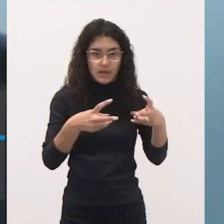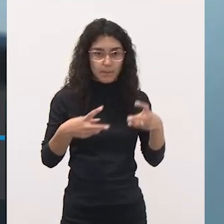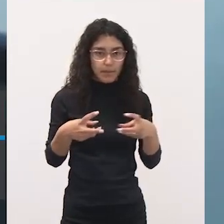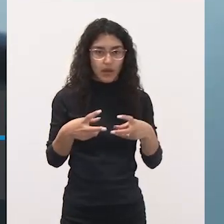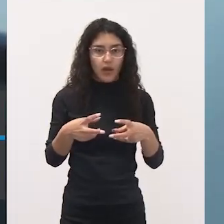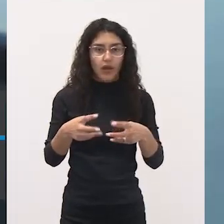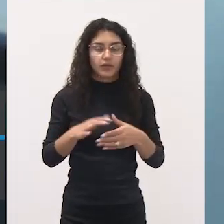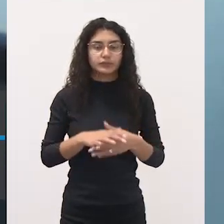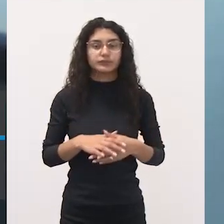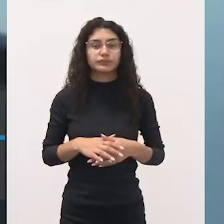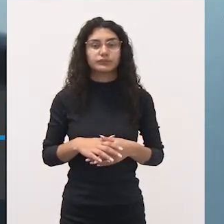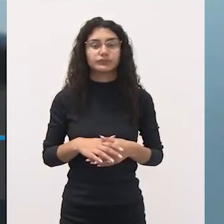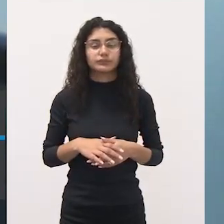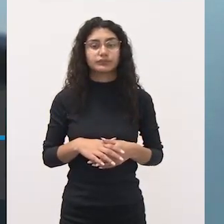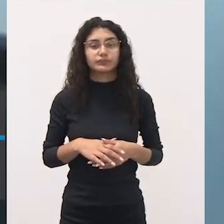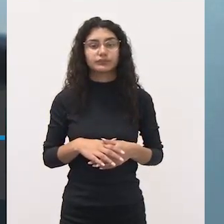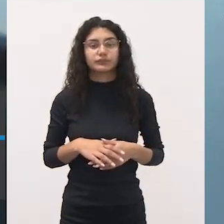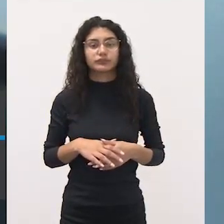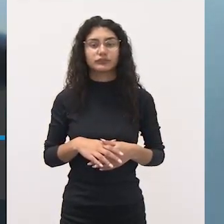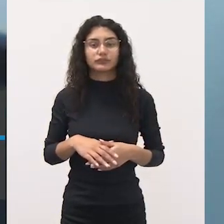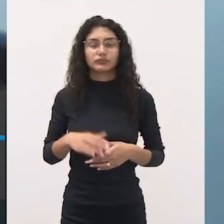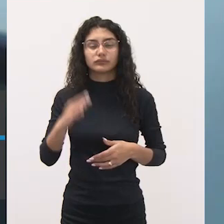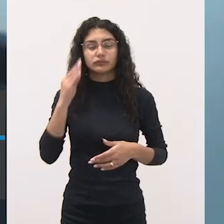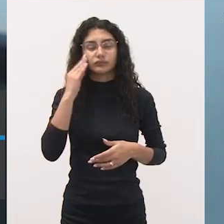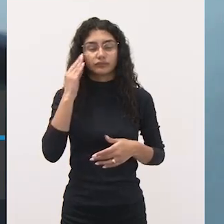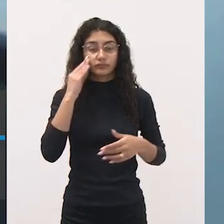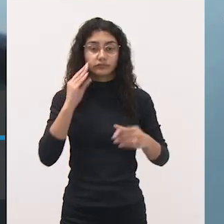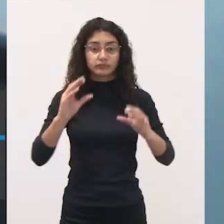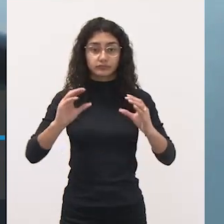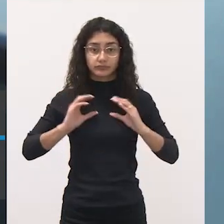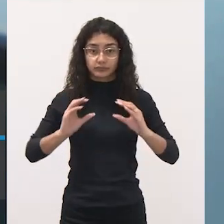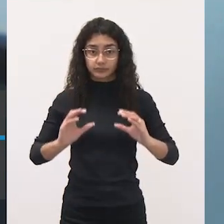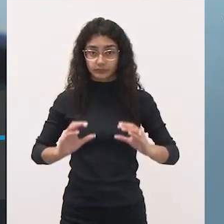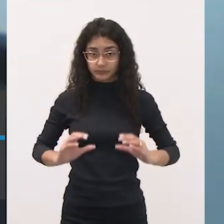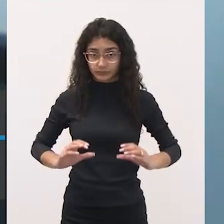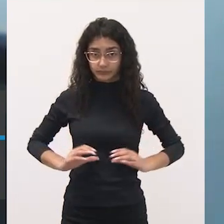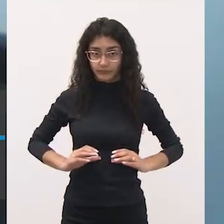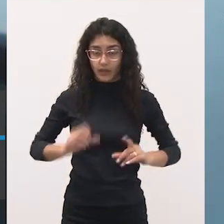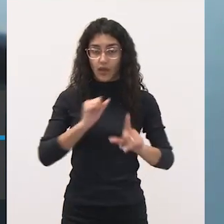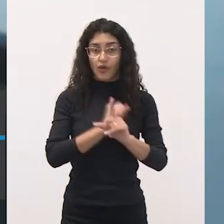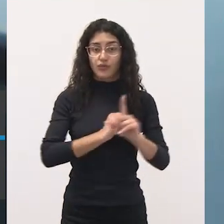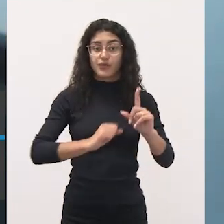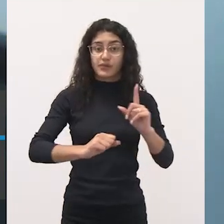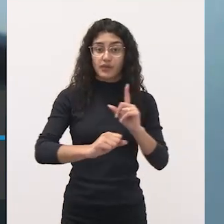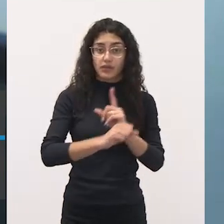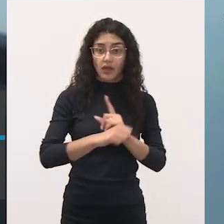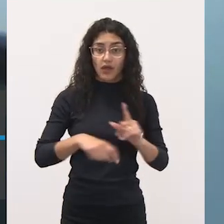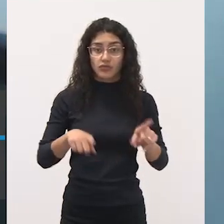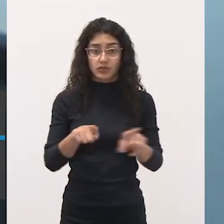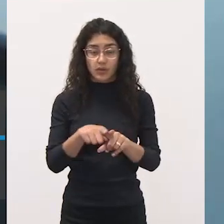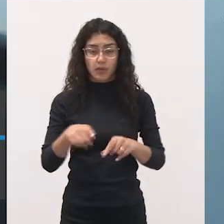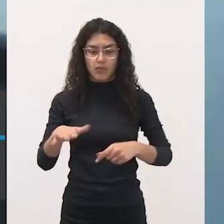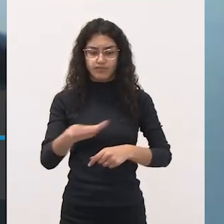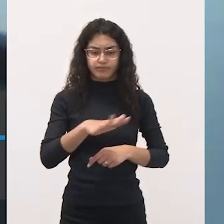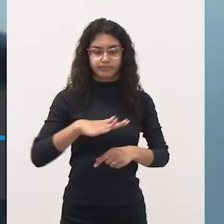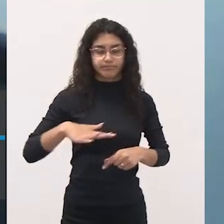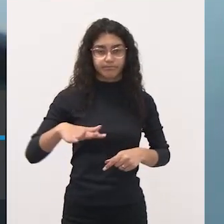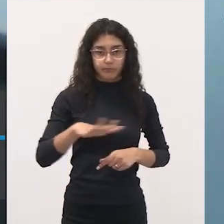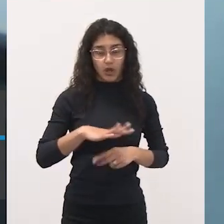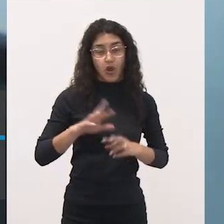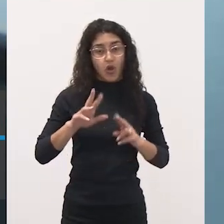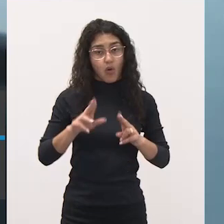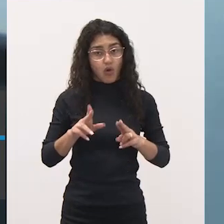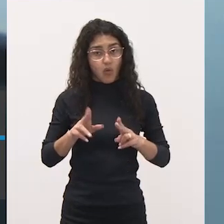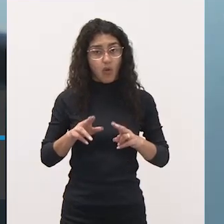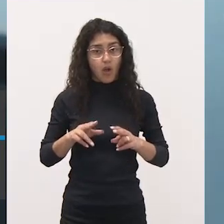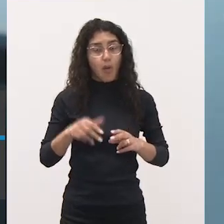além do gênero, olhar entendendo a cidadania, entendendo que a sociedade deve ser um espaço onde homens e